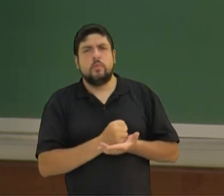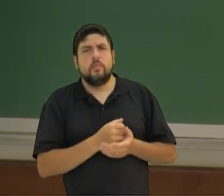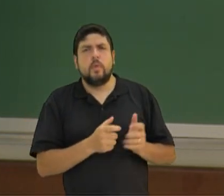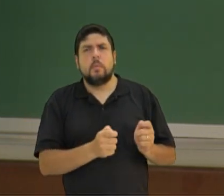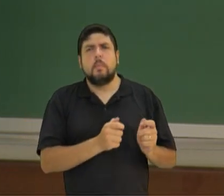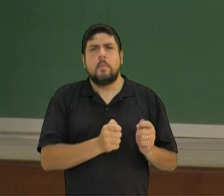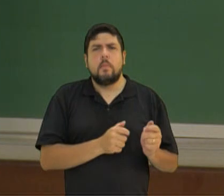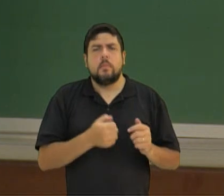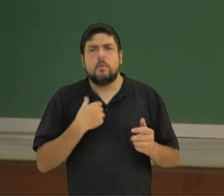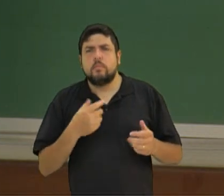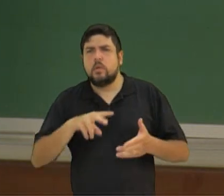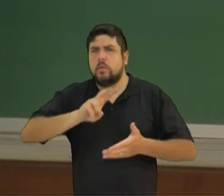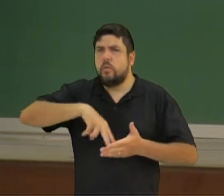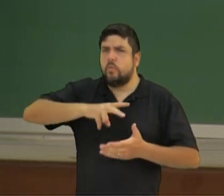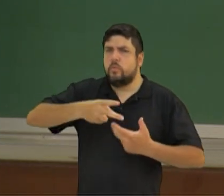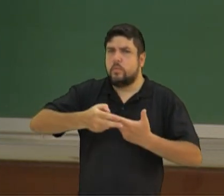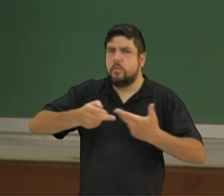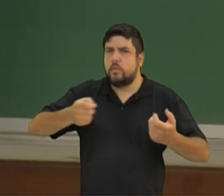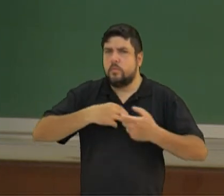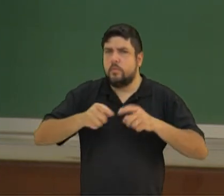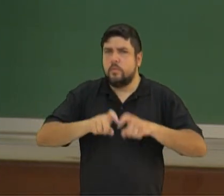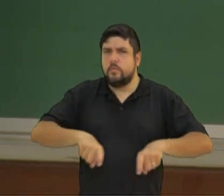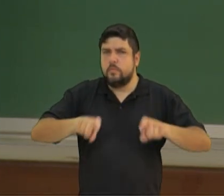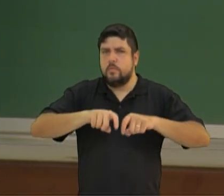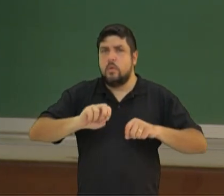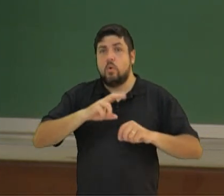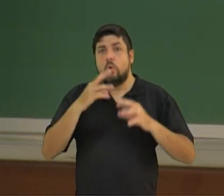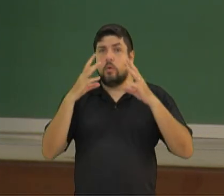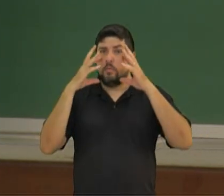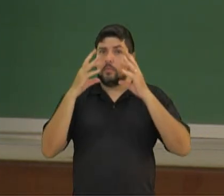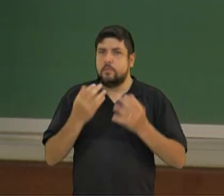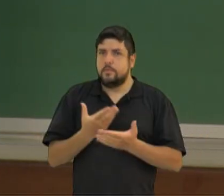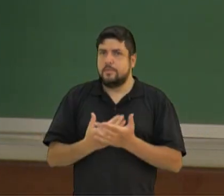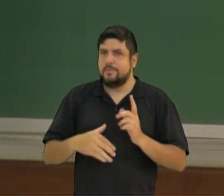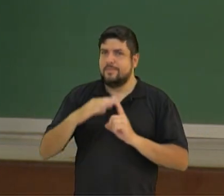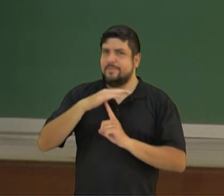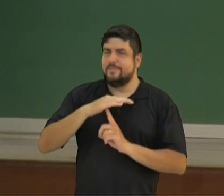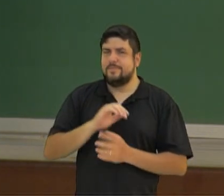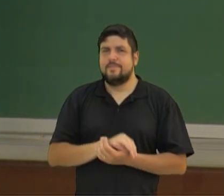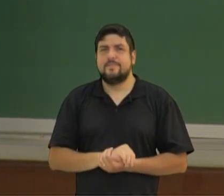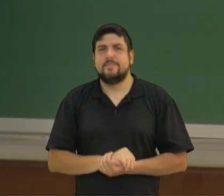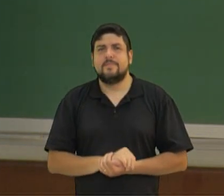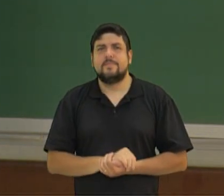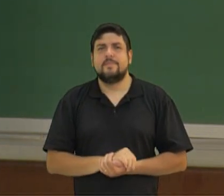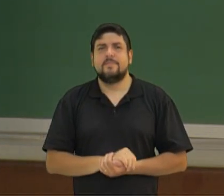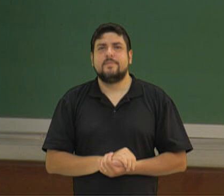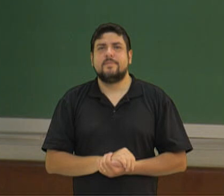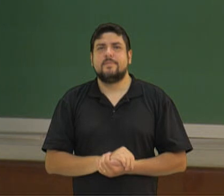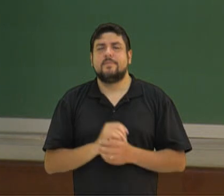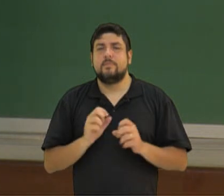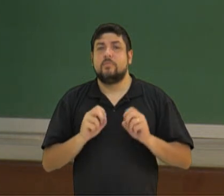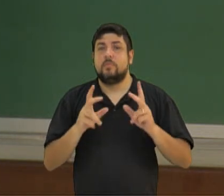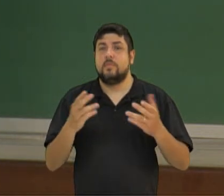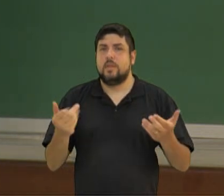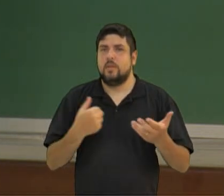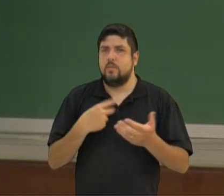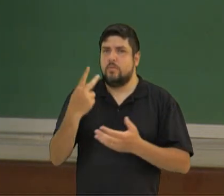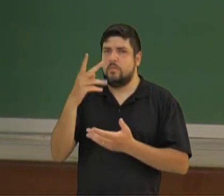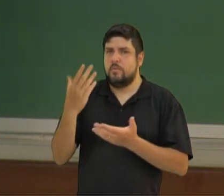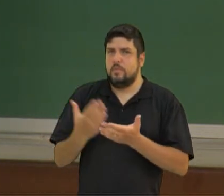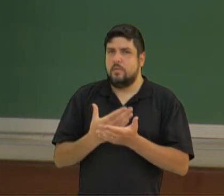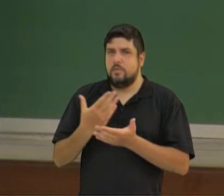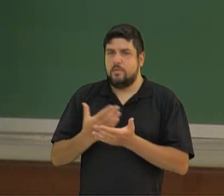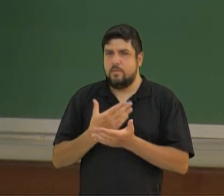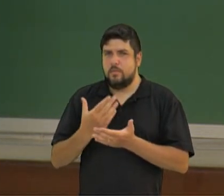vou ler alguma coisa, vou mexer no computador ou prestar atenção na aula Paraná. Vamos lá? Pegou o caderno? Depois